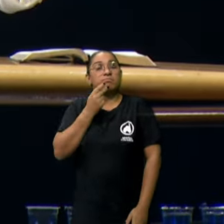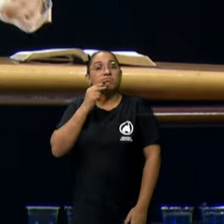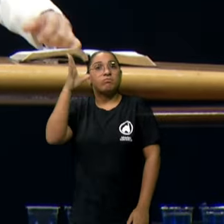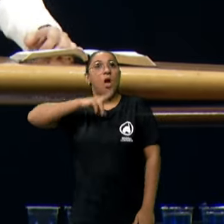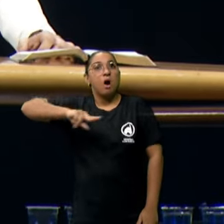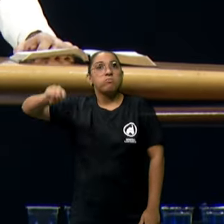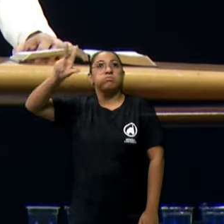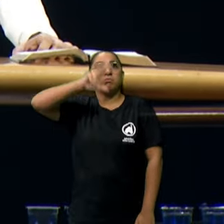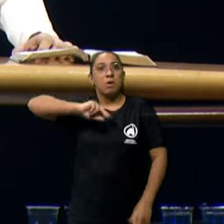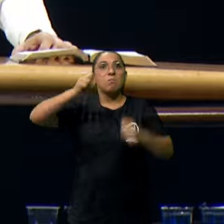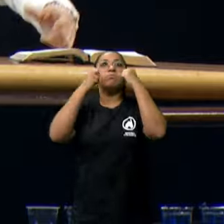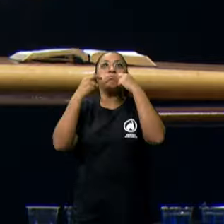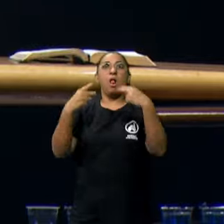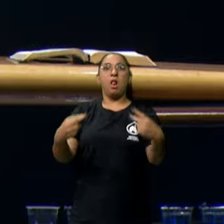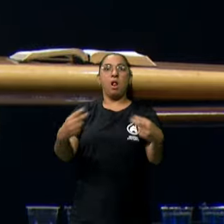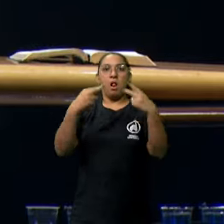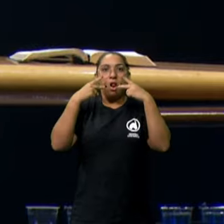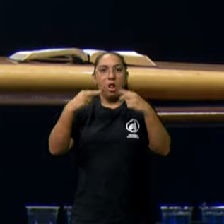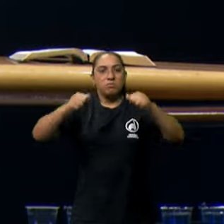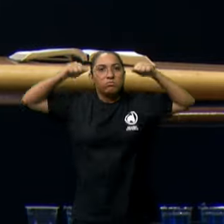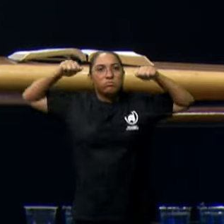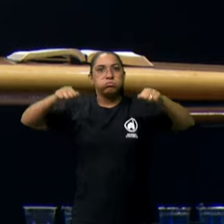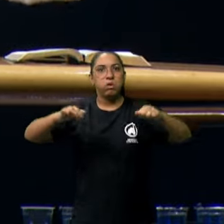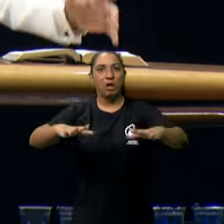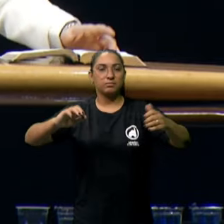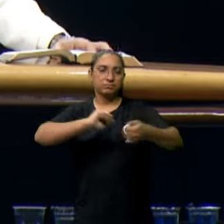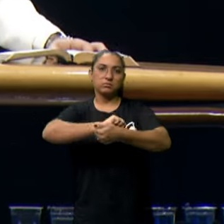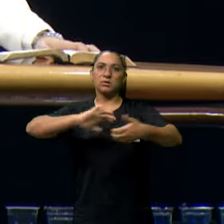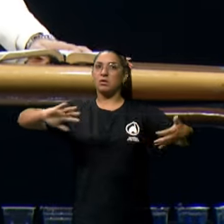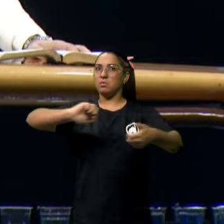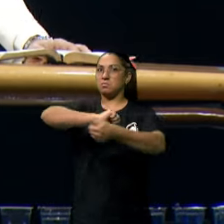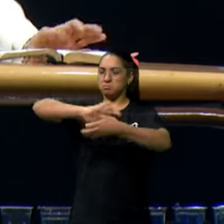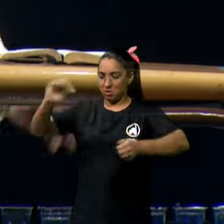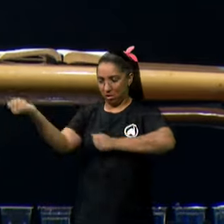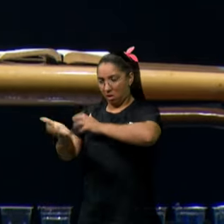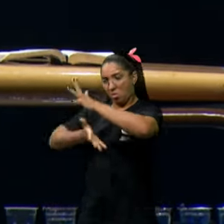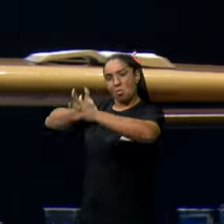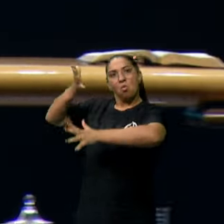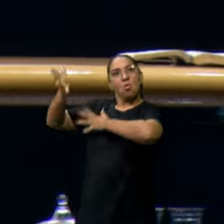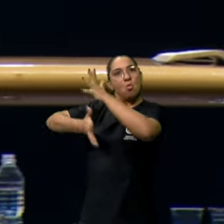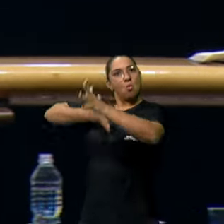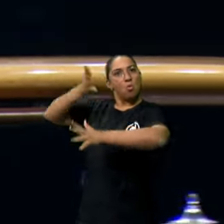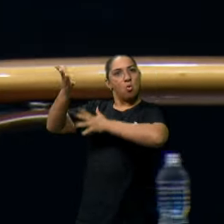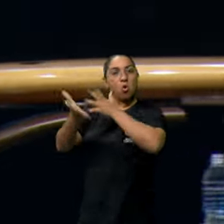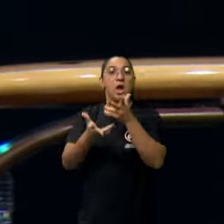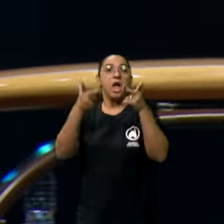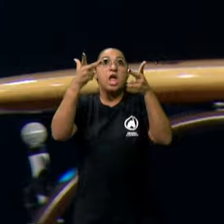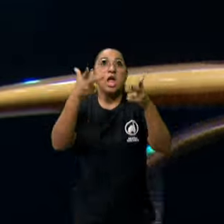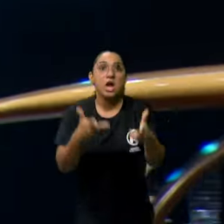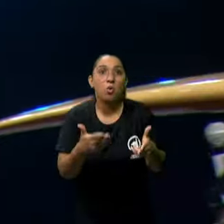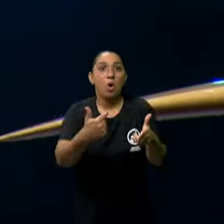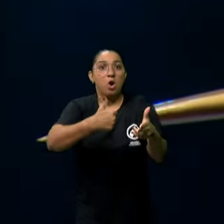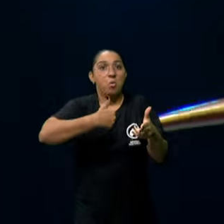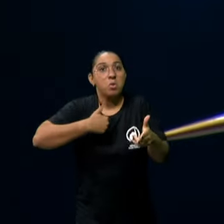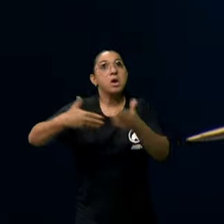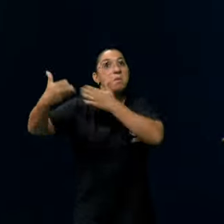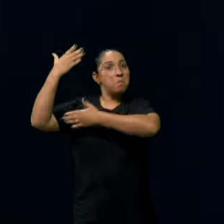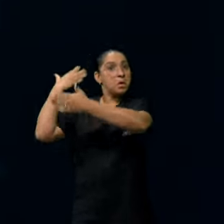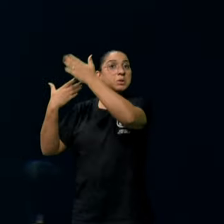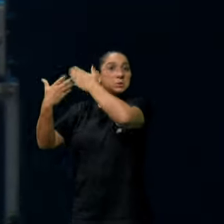as línguas vão fluir e você será empregado pelo espírito de oração como eu fui entre 24 anos atrás